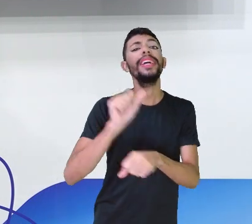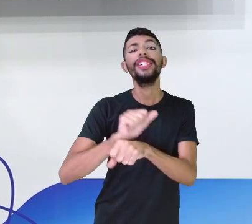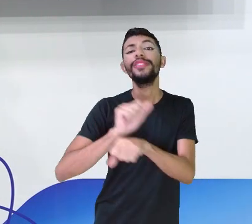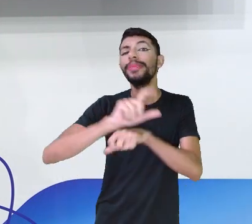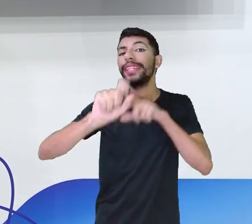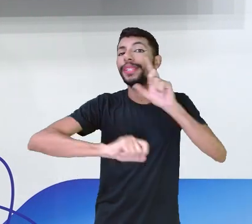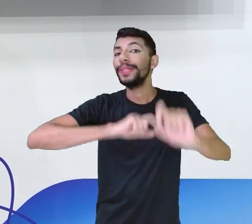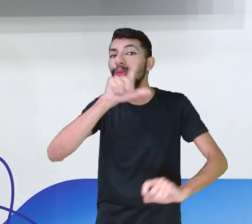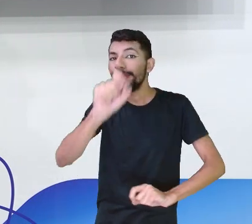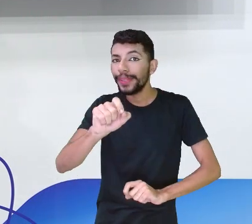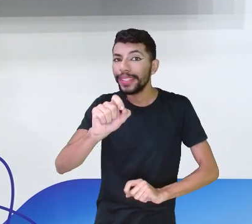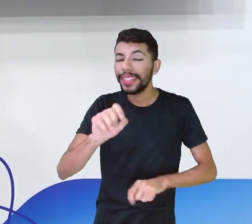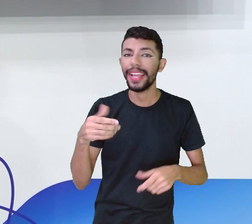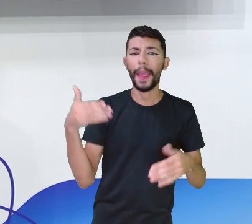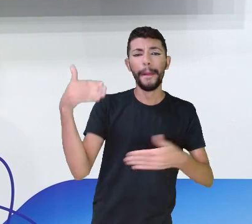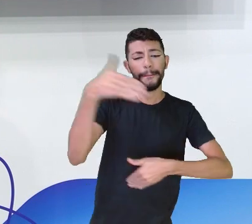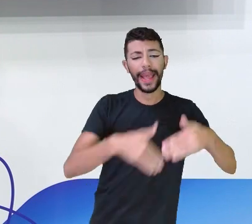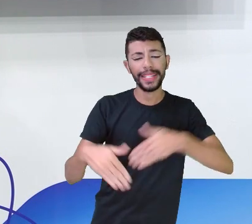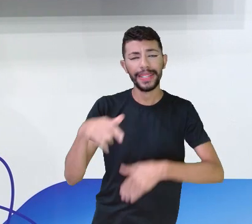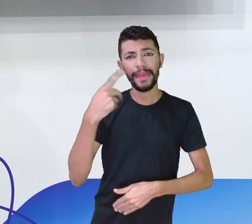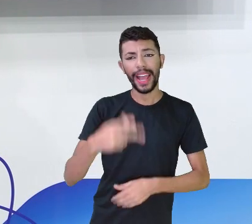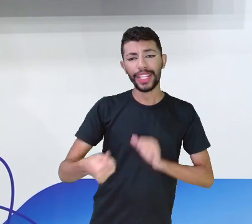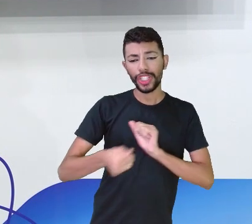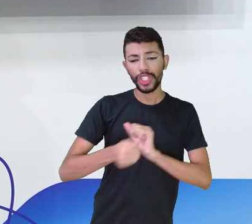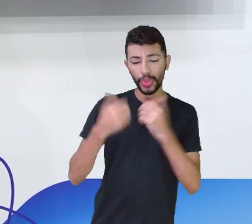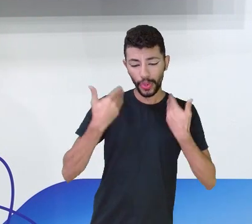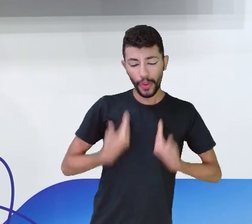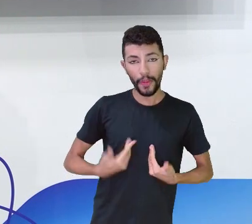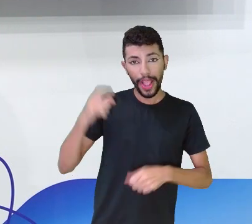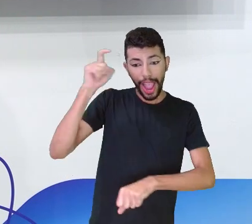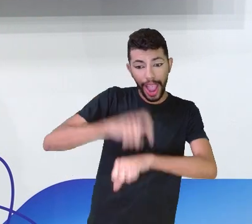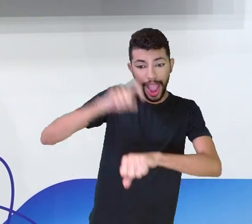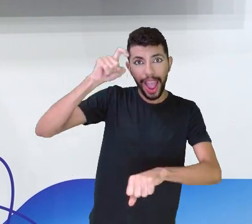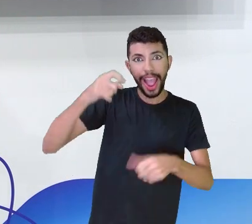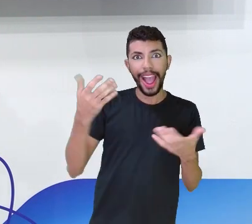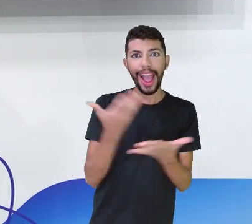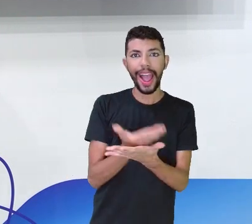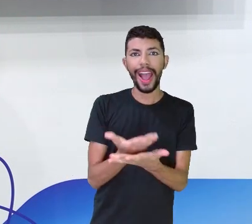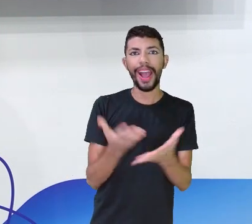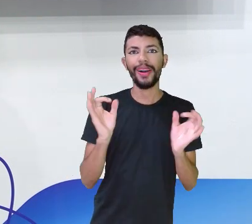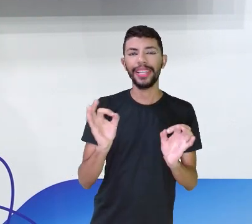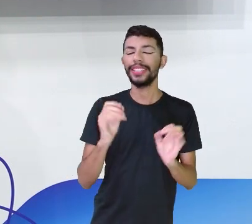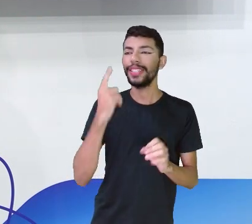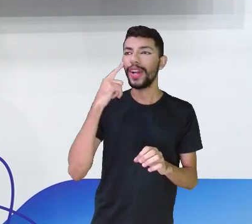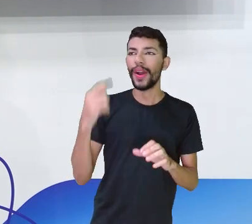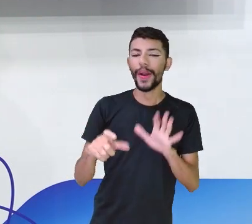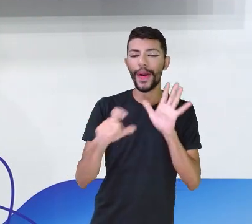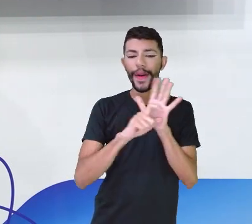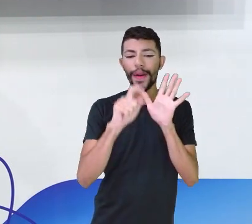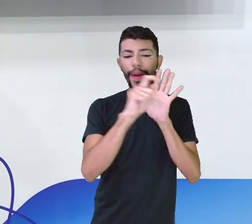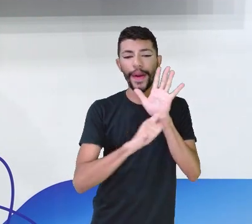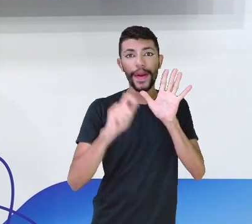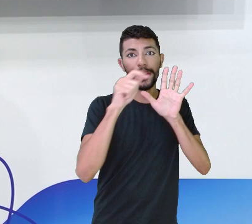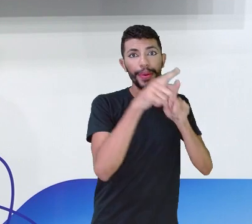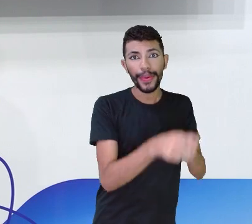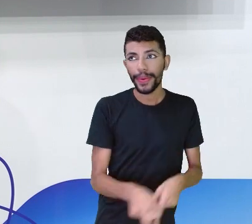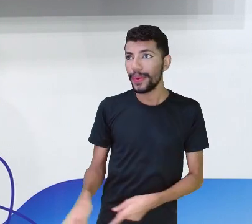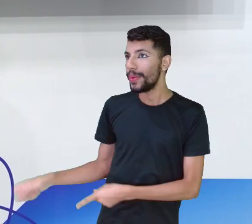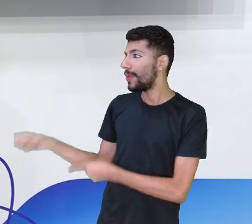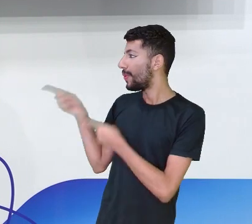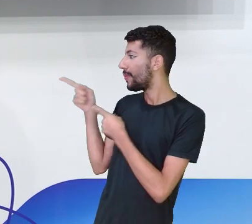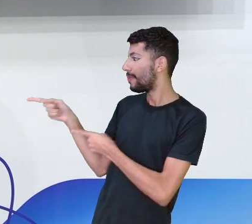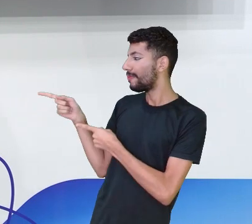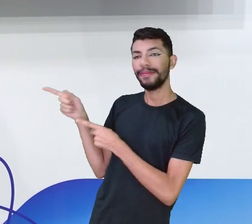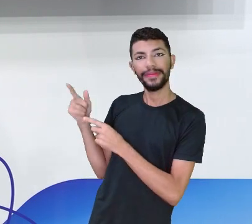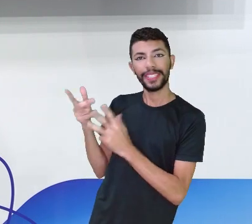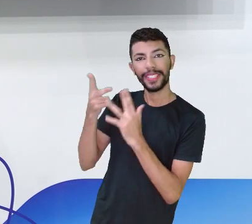esperando o quê para participar comigo ao vivo dessa aula? Acesse o QR Code que vai aparecer na tua